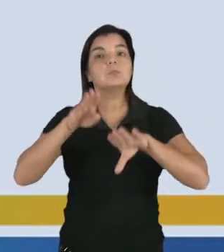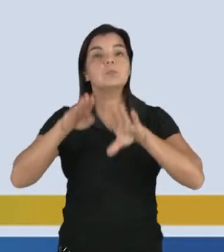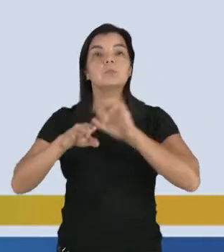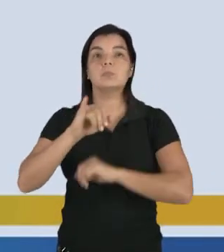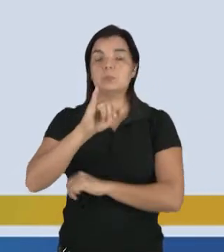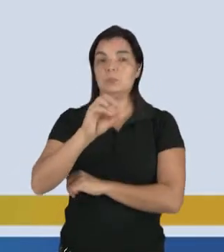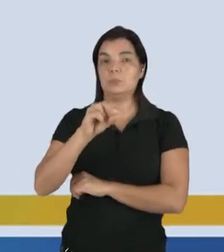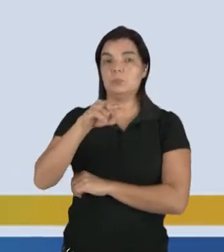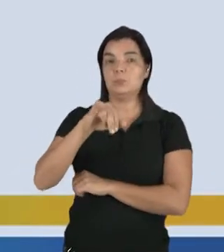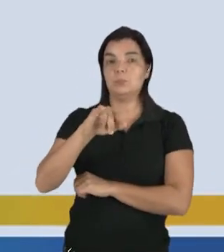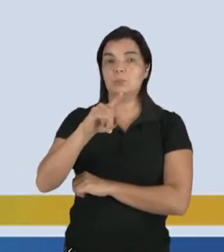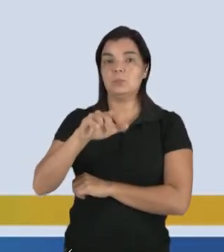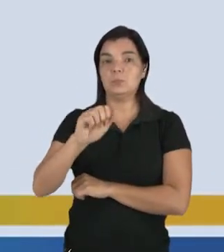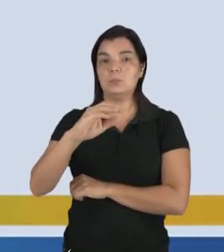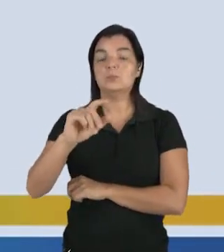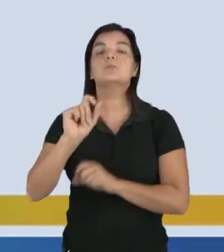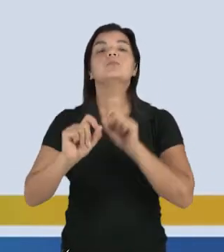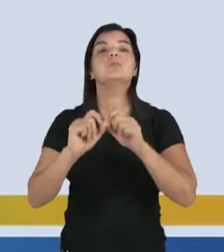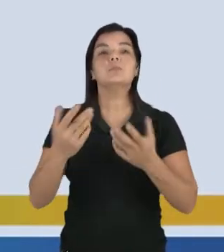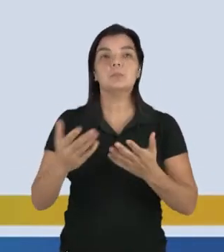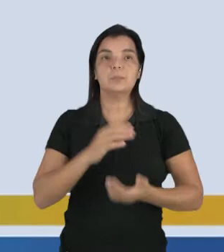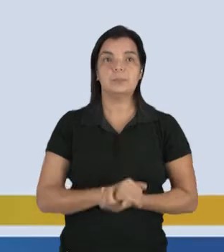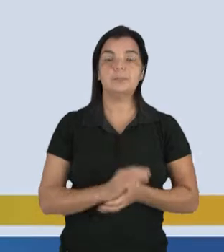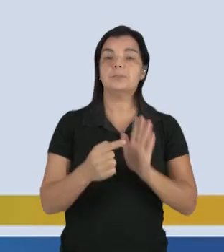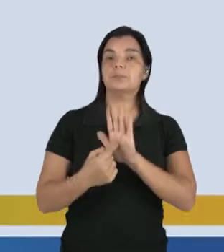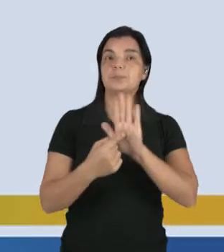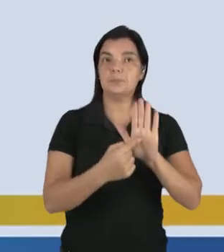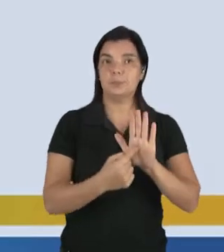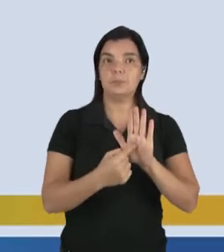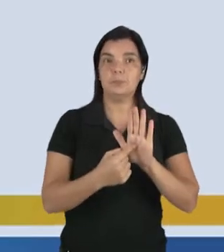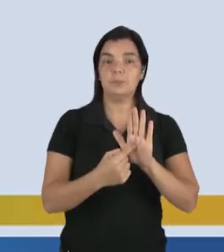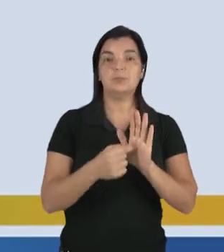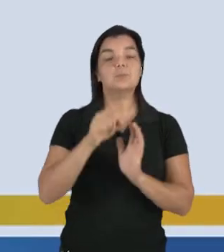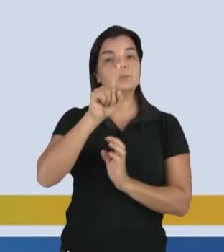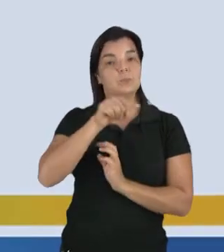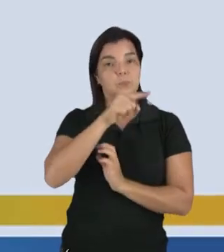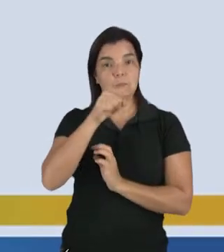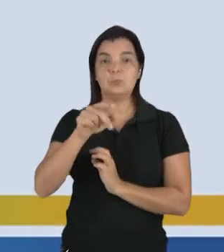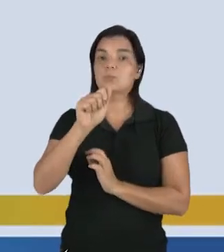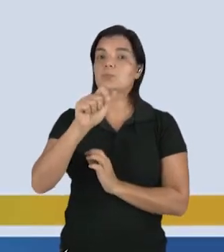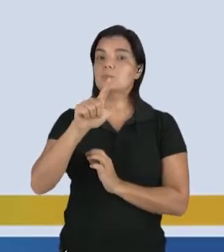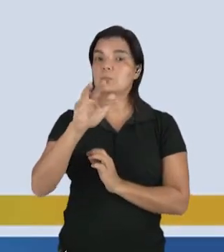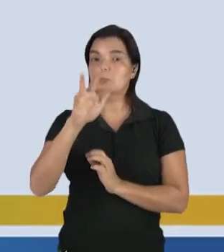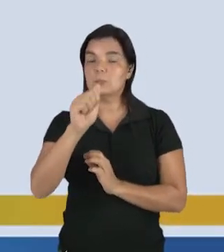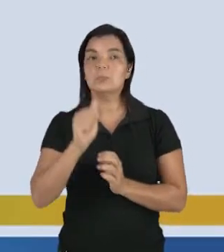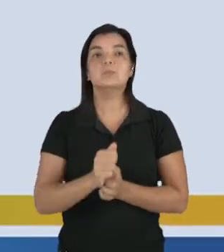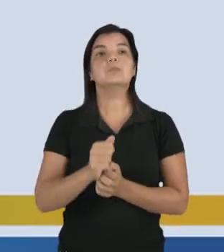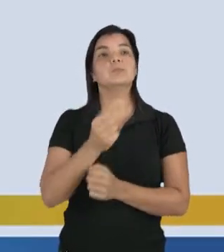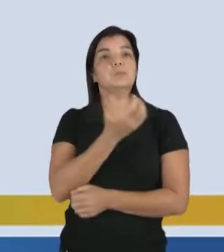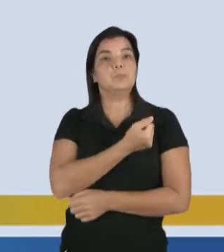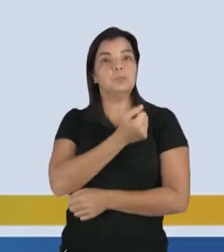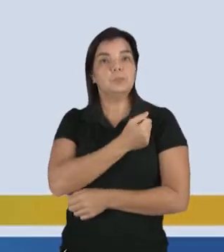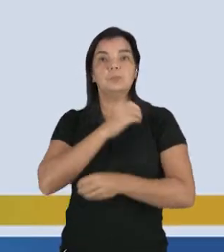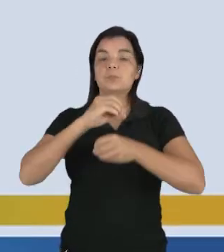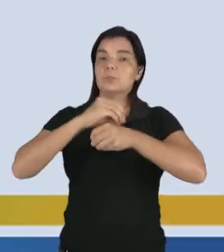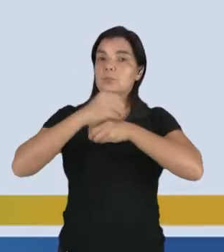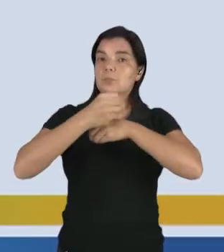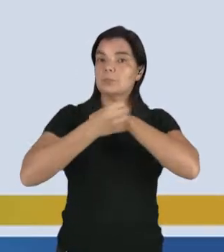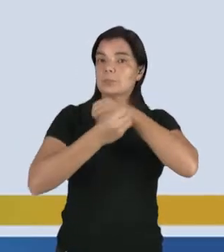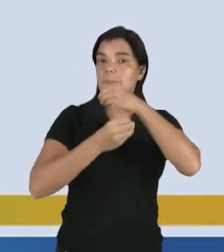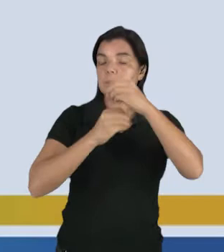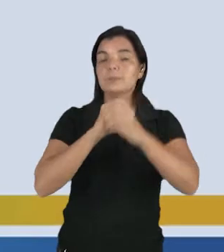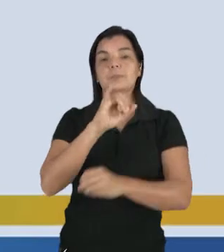ionização. E o que é o grau de ionização? Representado pelo alfa é igual número de